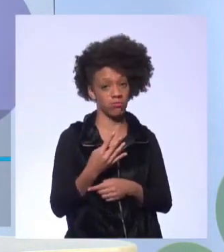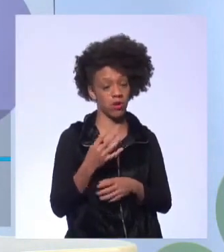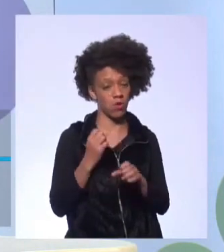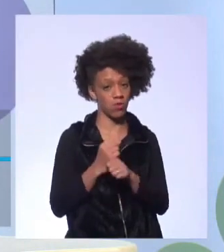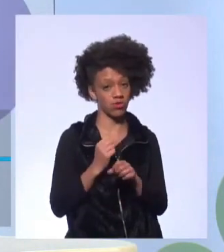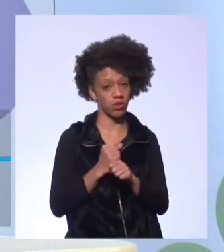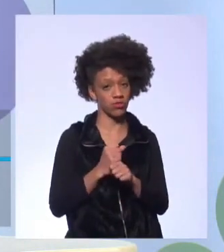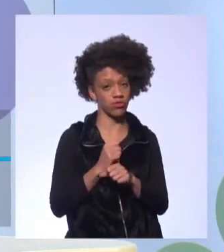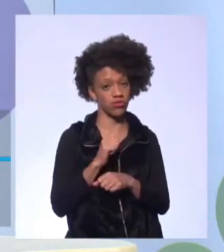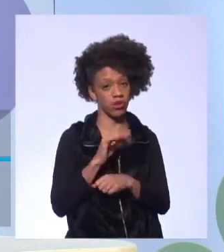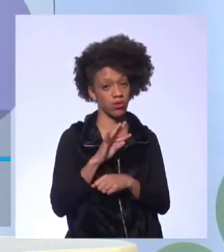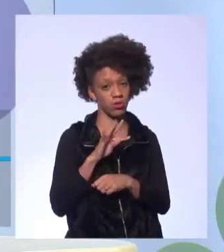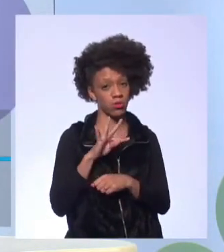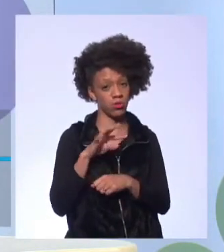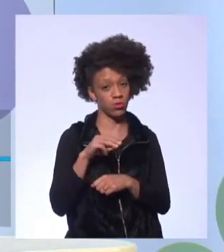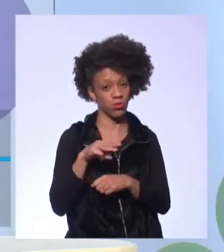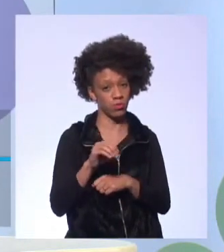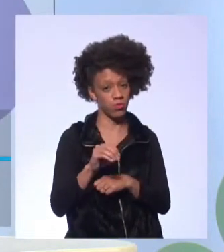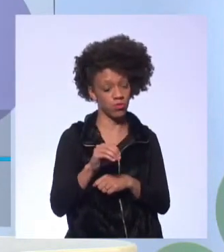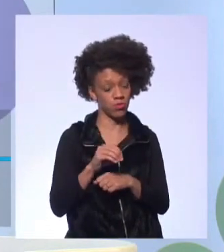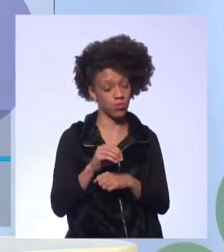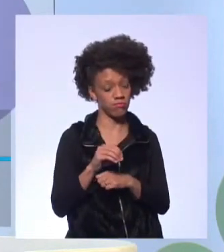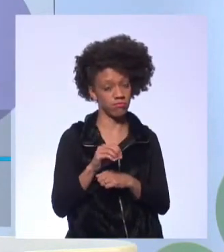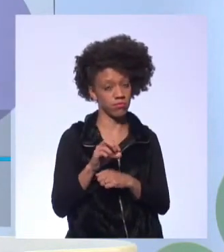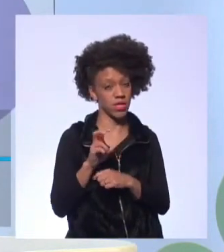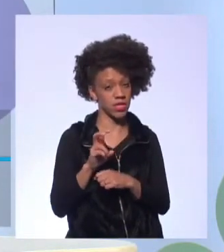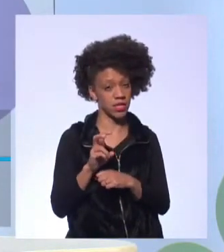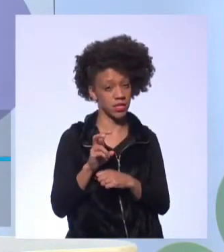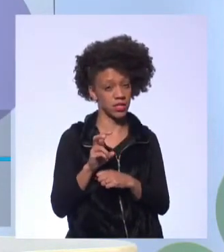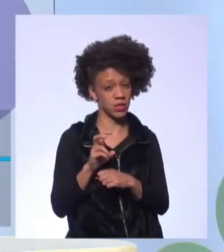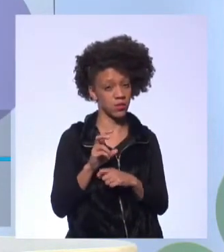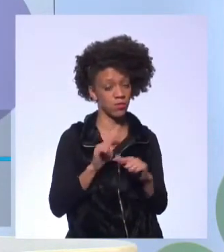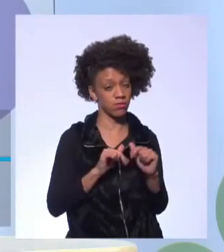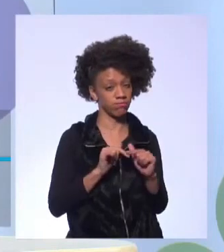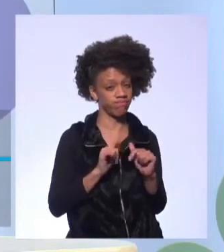de átomos, né? 5 os elementos,